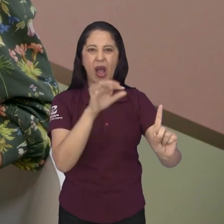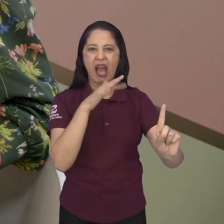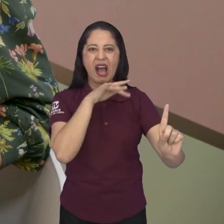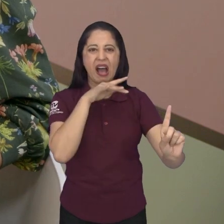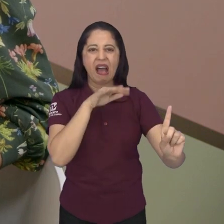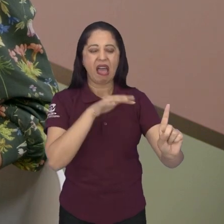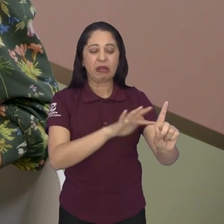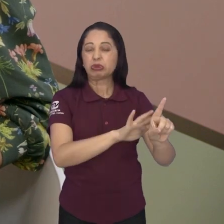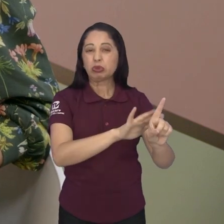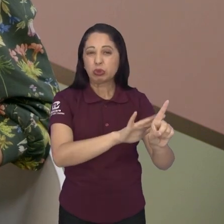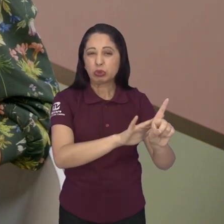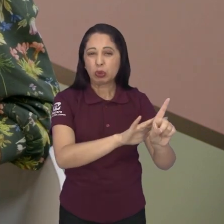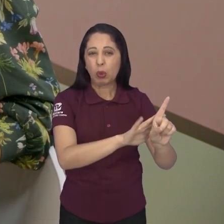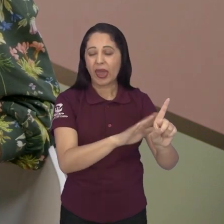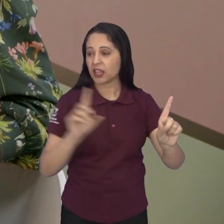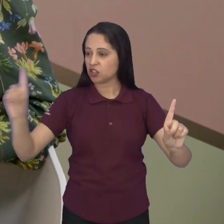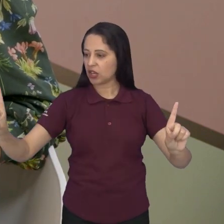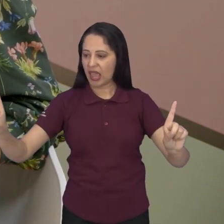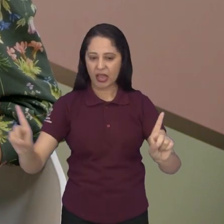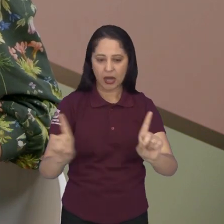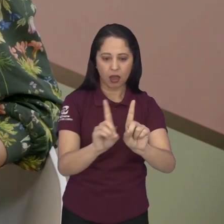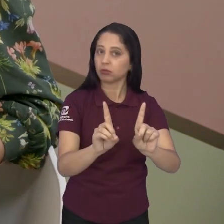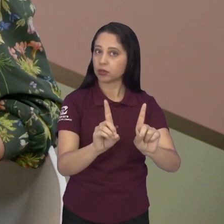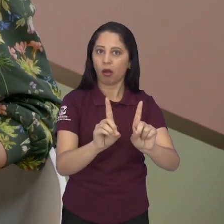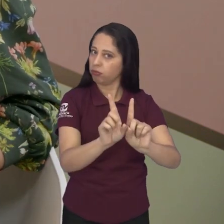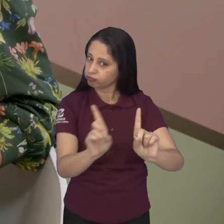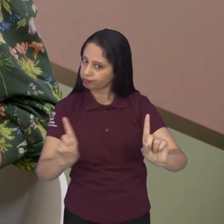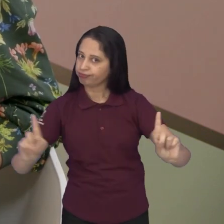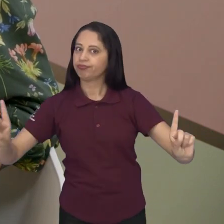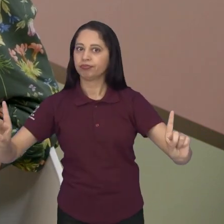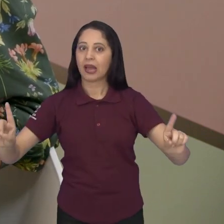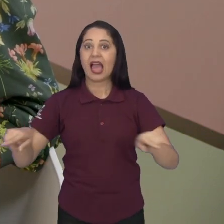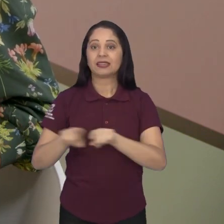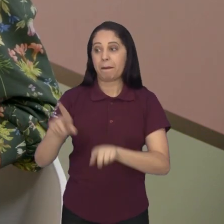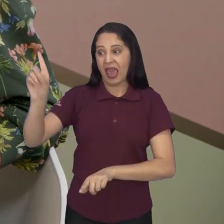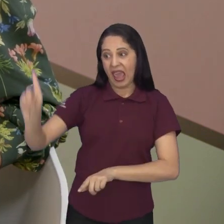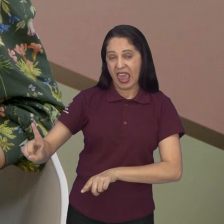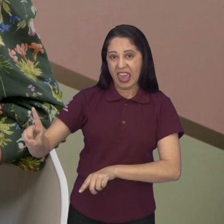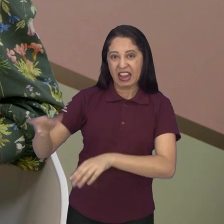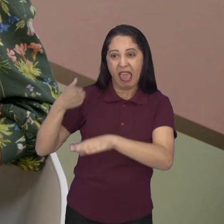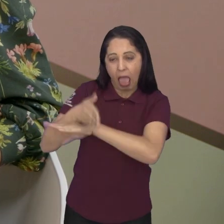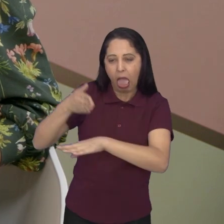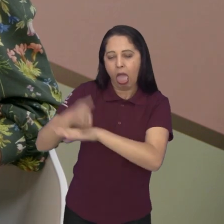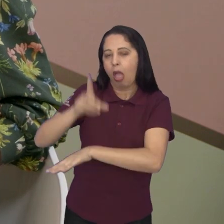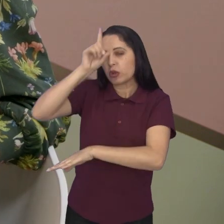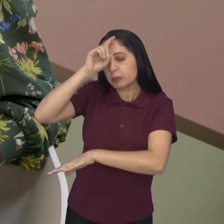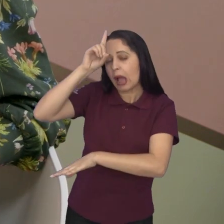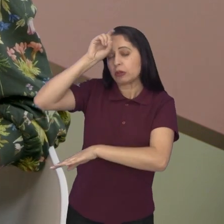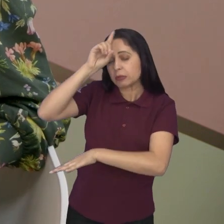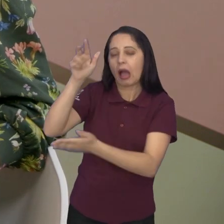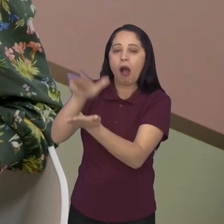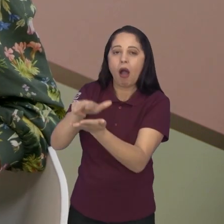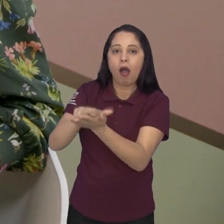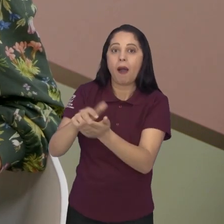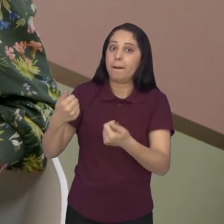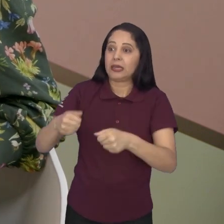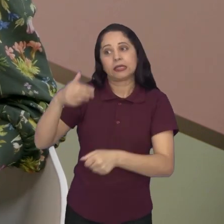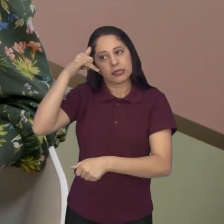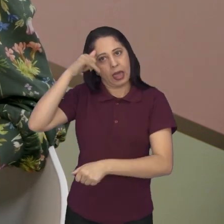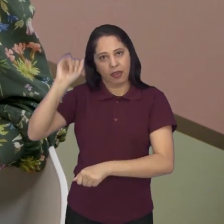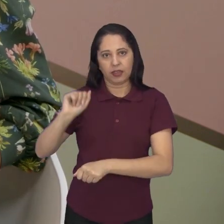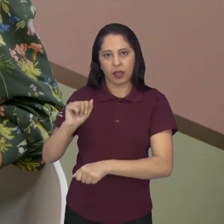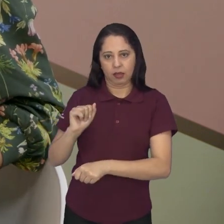esse contato ao máximo. A gente evita ficar hospitalizando esse paciente o tempo todo no hospital. A gente brinca, a gente só vai